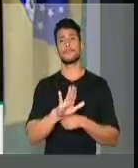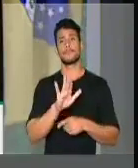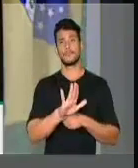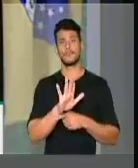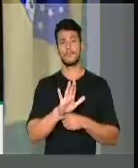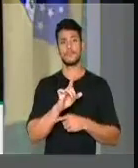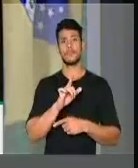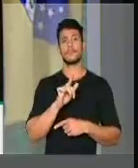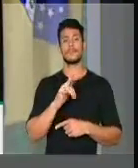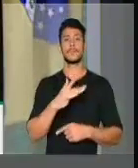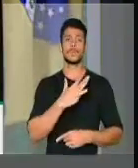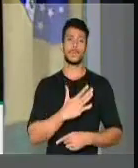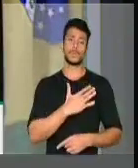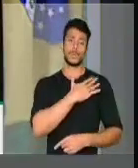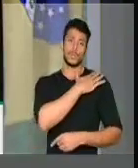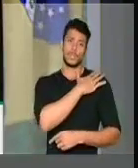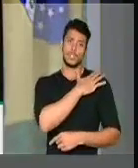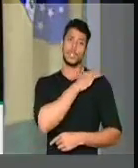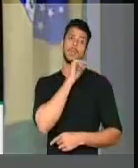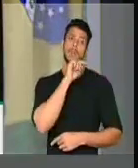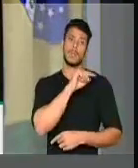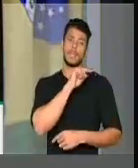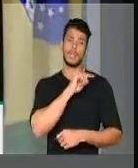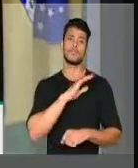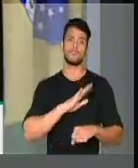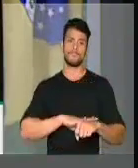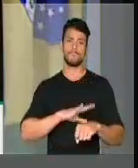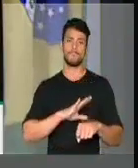general a partir daquele momento,